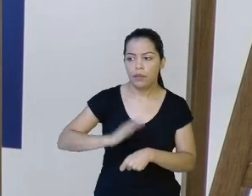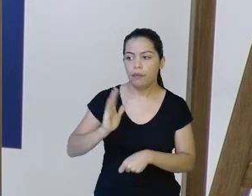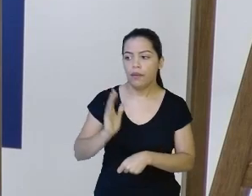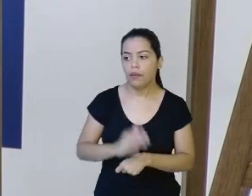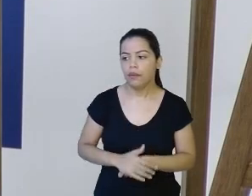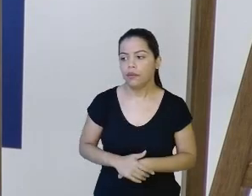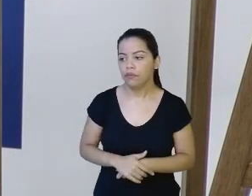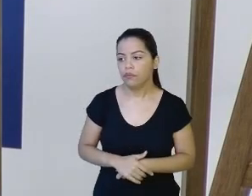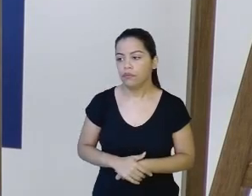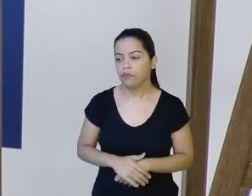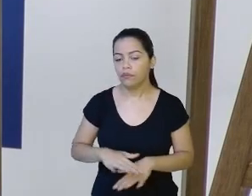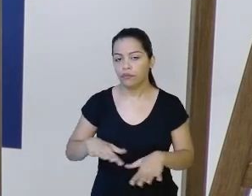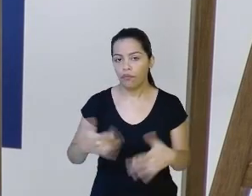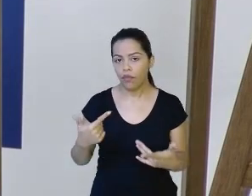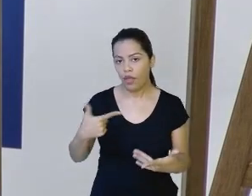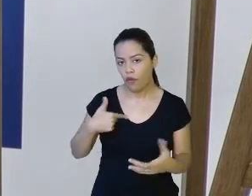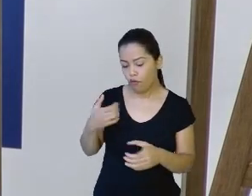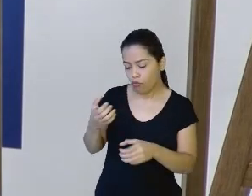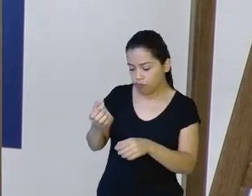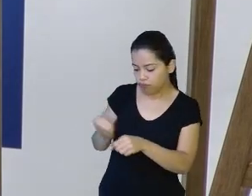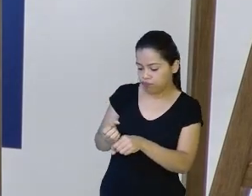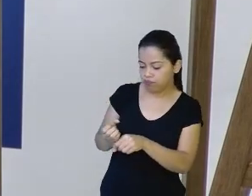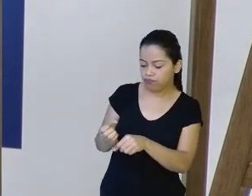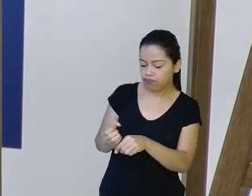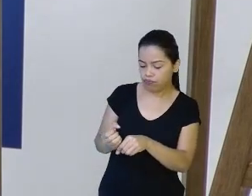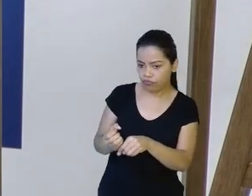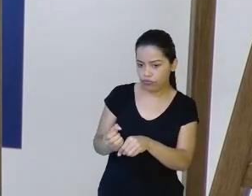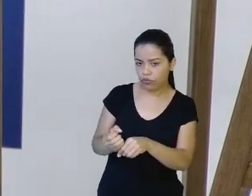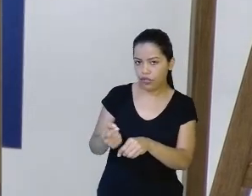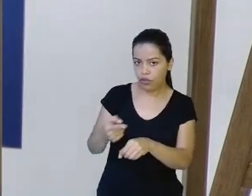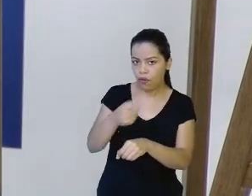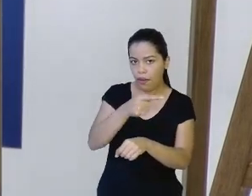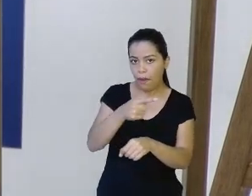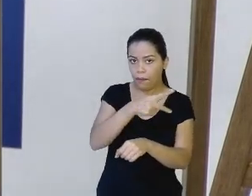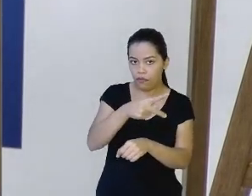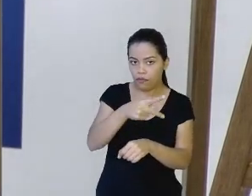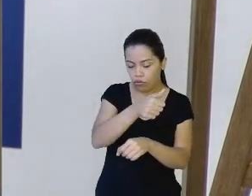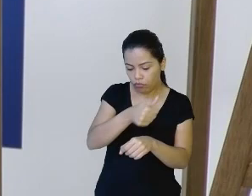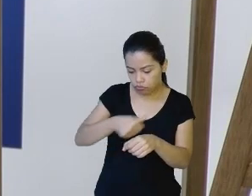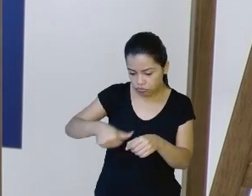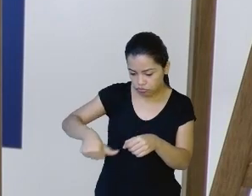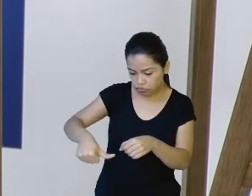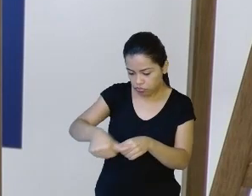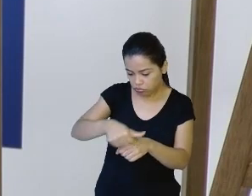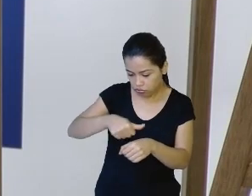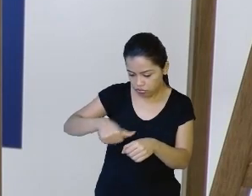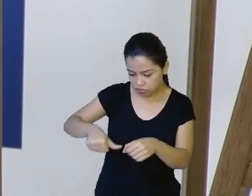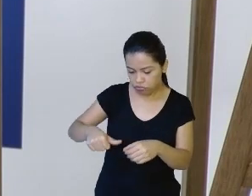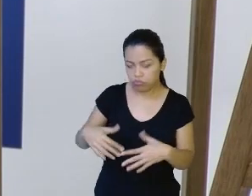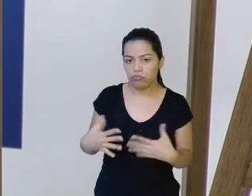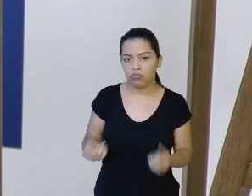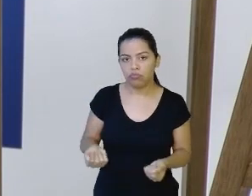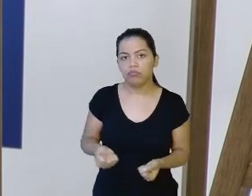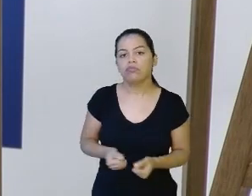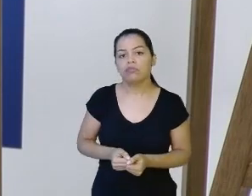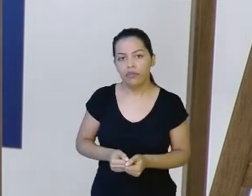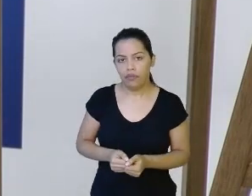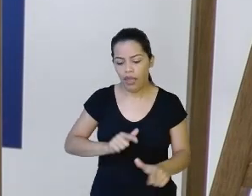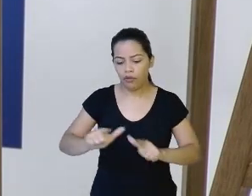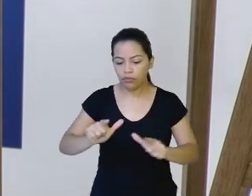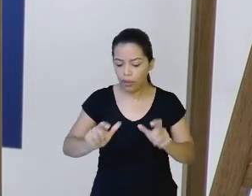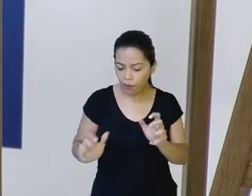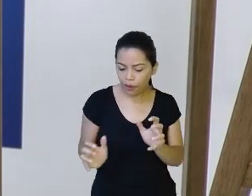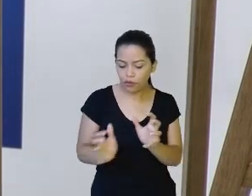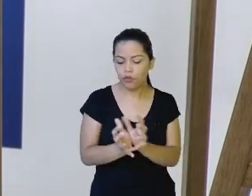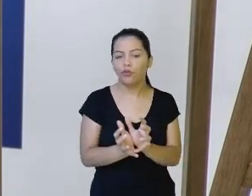fazer o seguinte, eu vou segurar e aí você passa a fita aqui. Ok, vamos lá. Que é um trabalho em equipe.